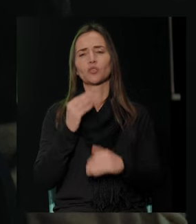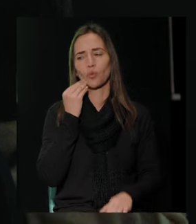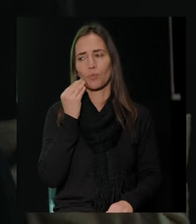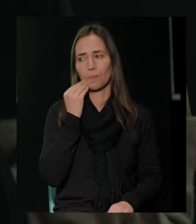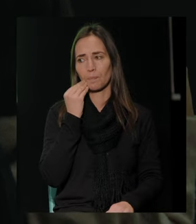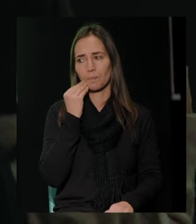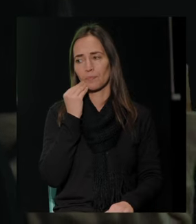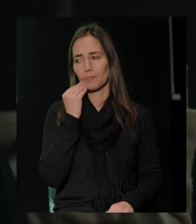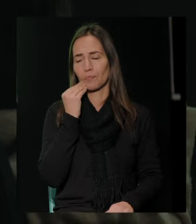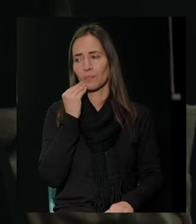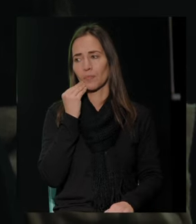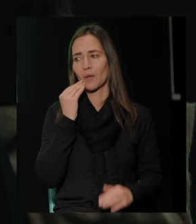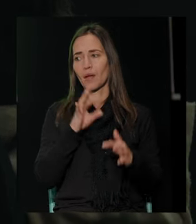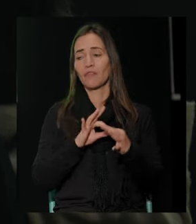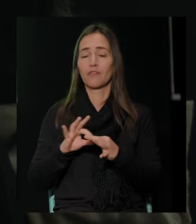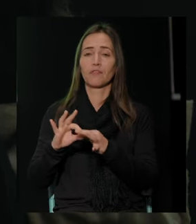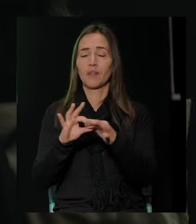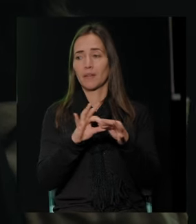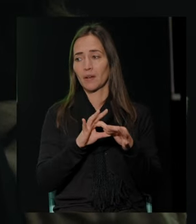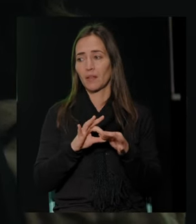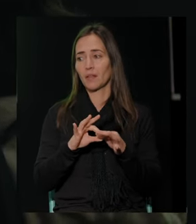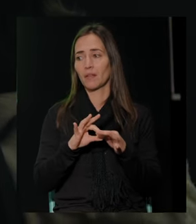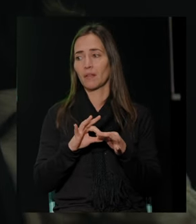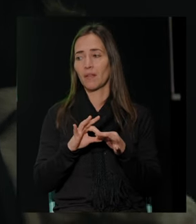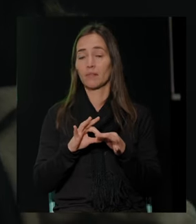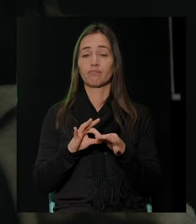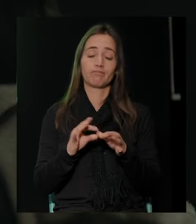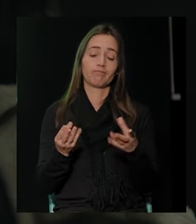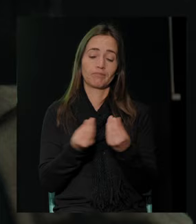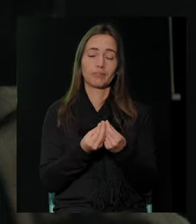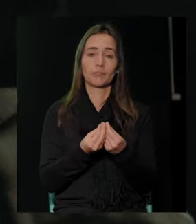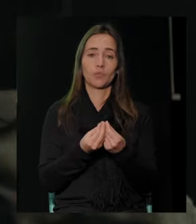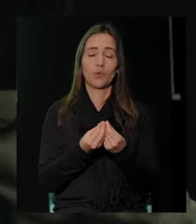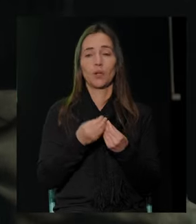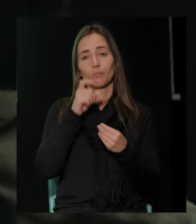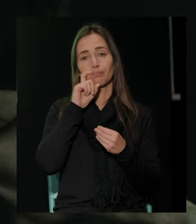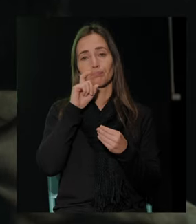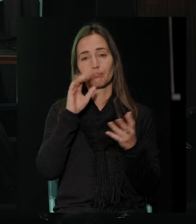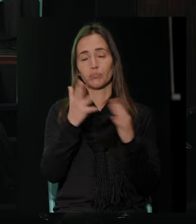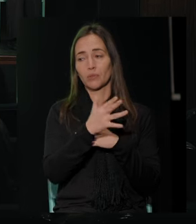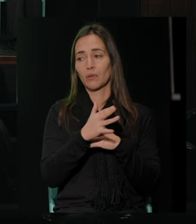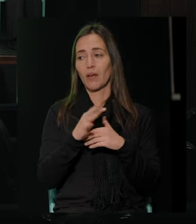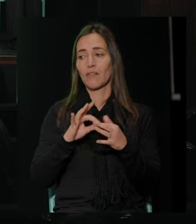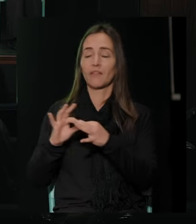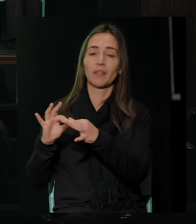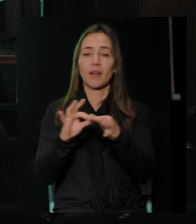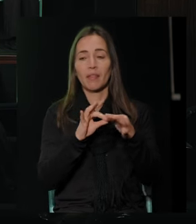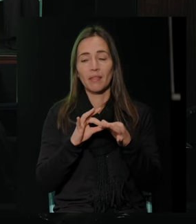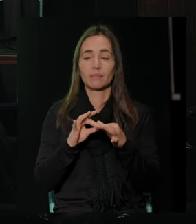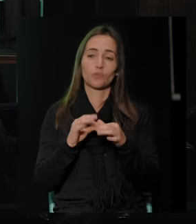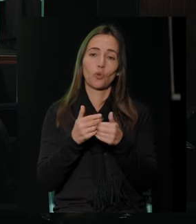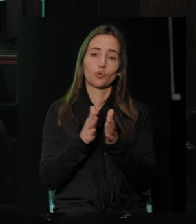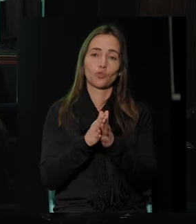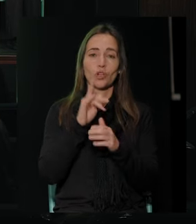que venha muito a par com a ecologia, não é? A fraternidade é tratarmos uns aos outros como irmãos e